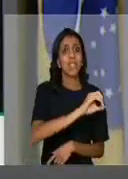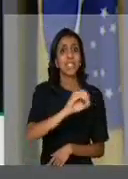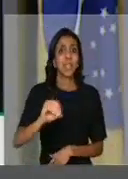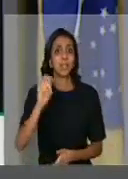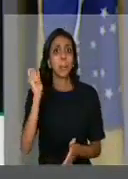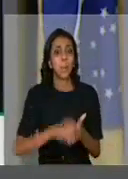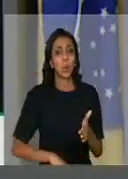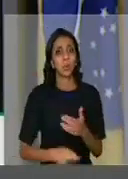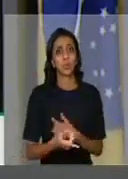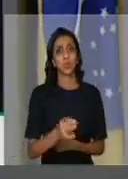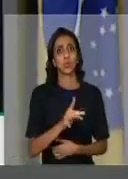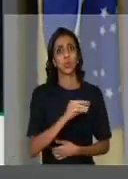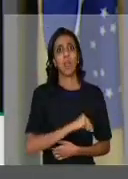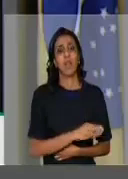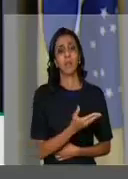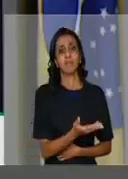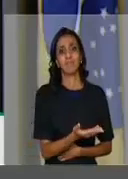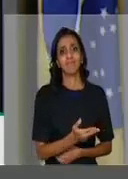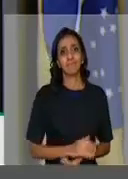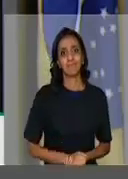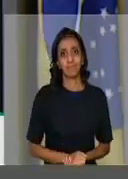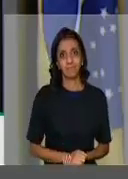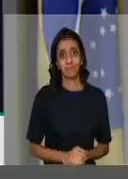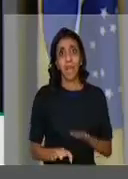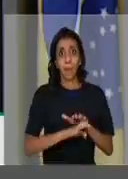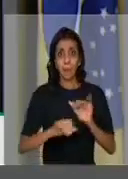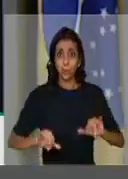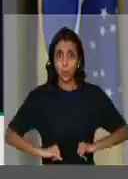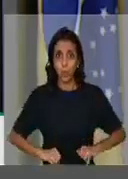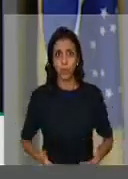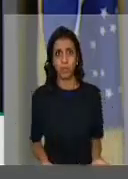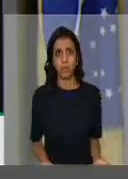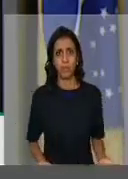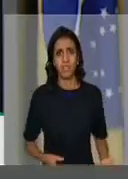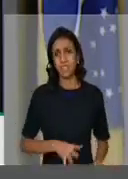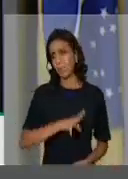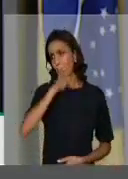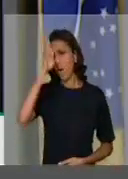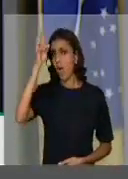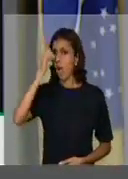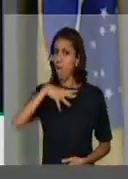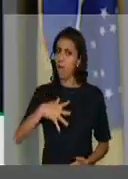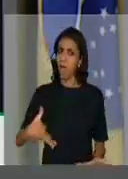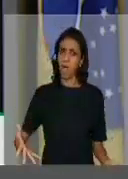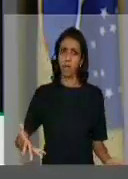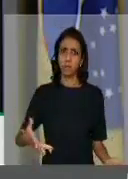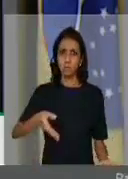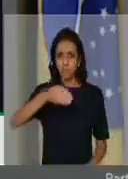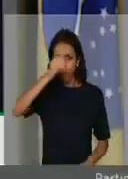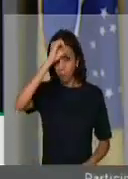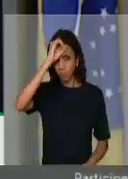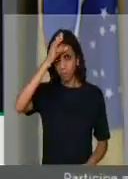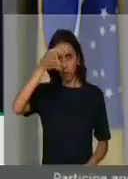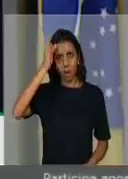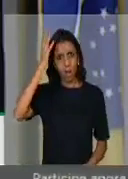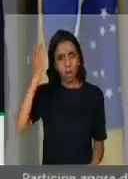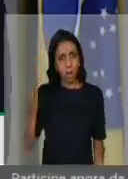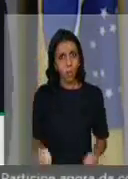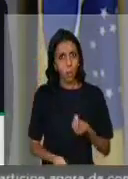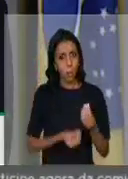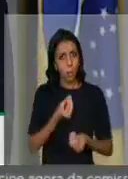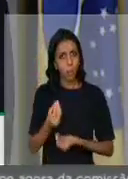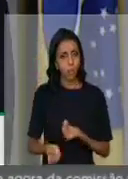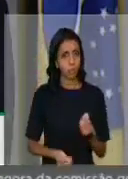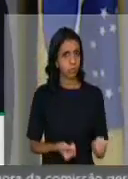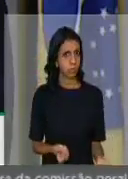folha. Ora, isto é de uma estupidez, é de uma ignorância